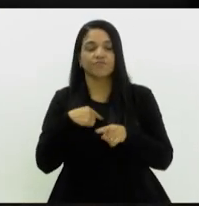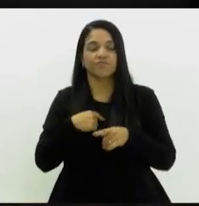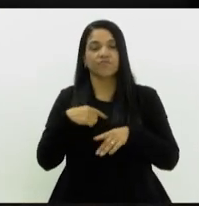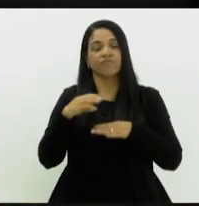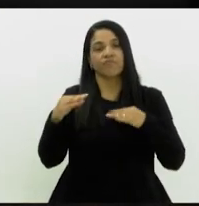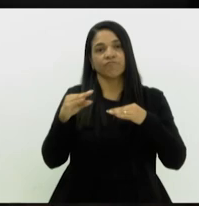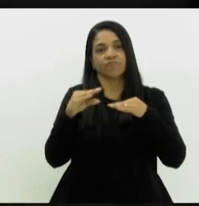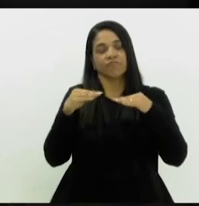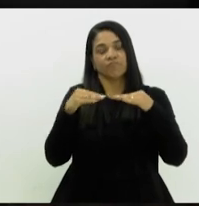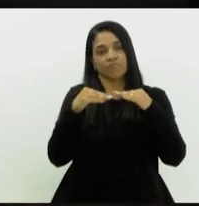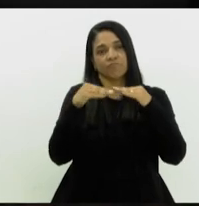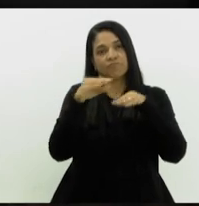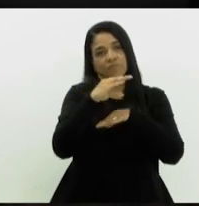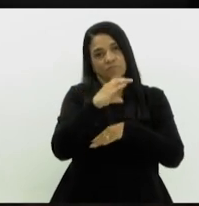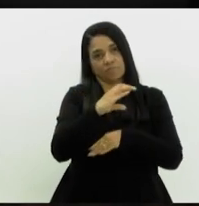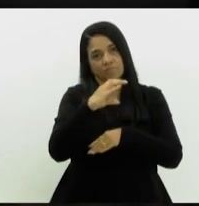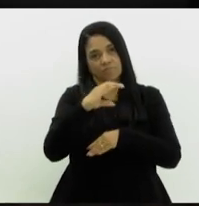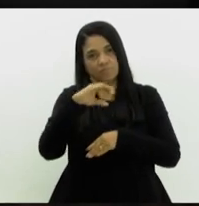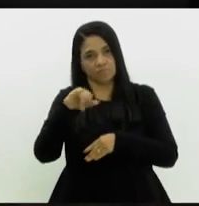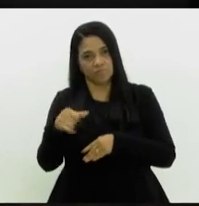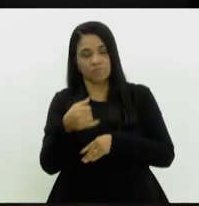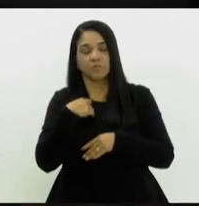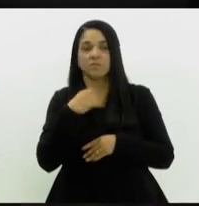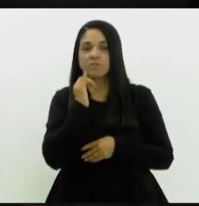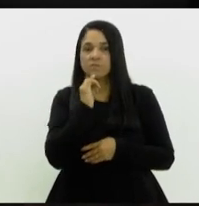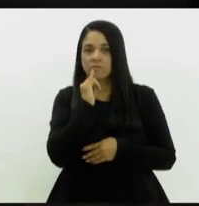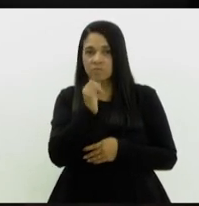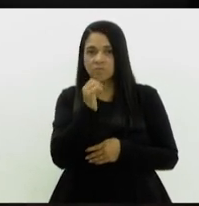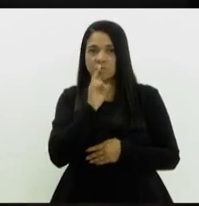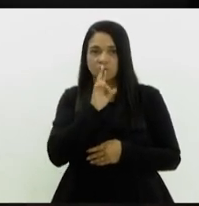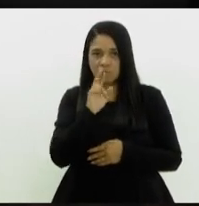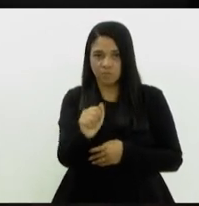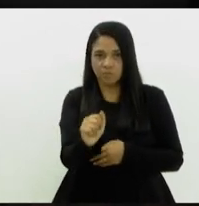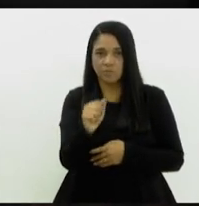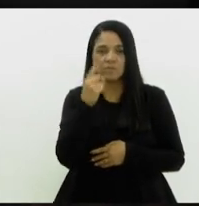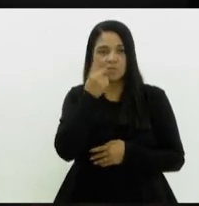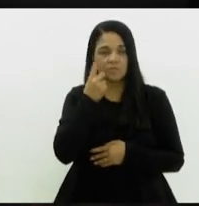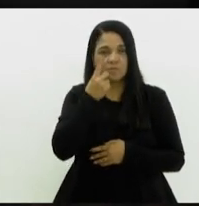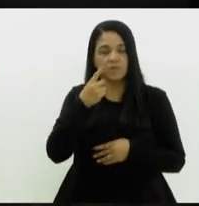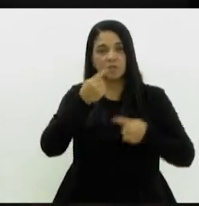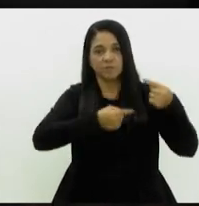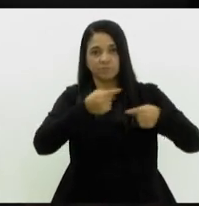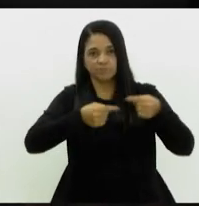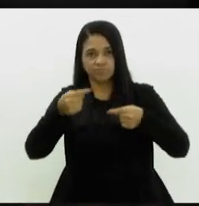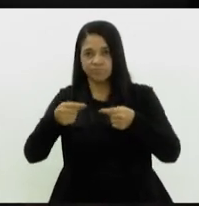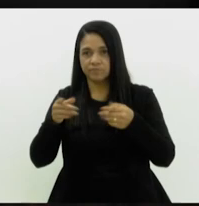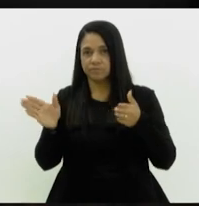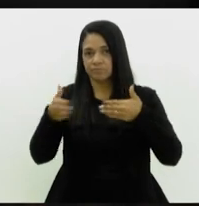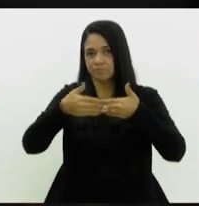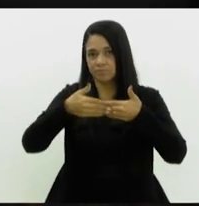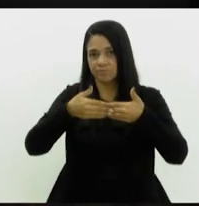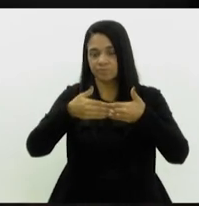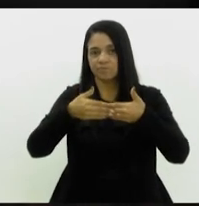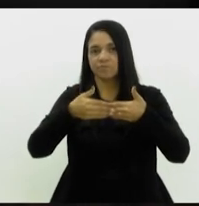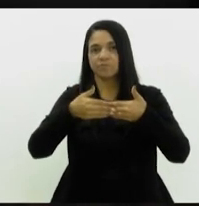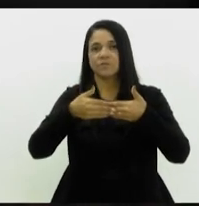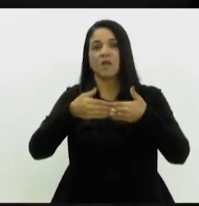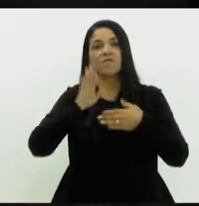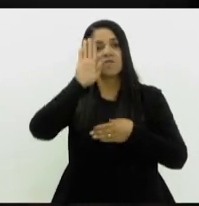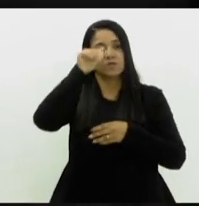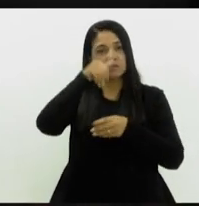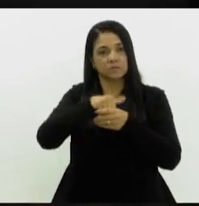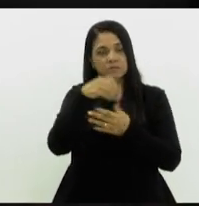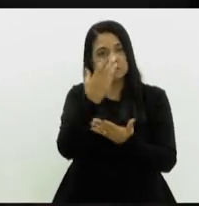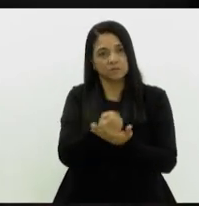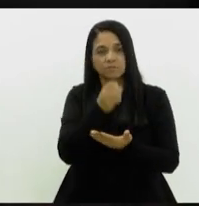pela legalidade, relator, deputado Rodrigo Amorim. Em discussão, não havendo quem queira discutir, encerrada a discussão. Em votação,